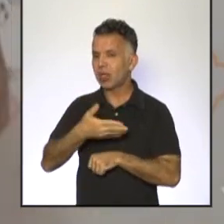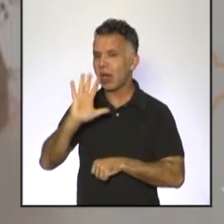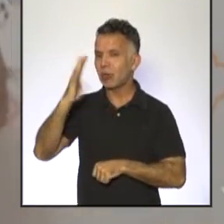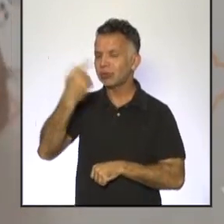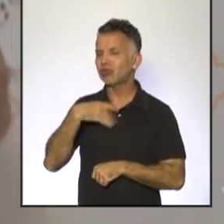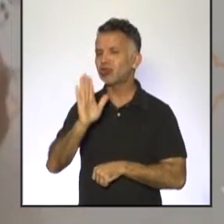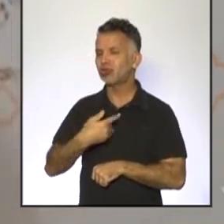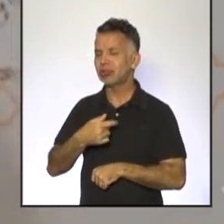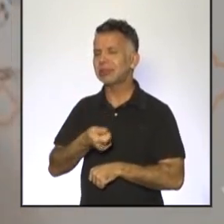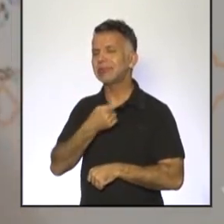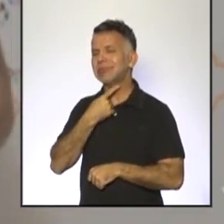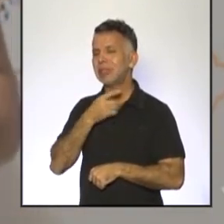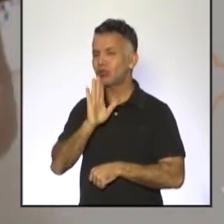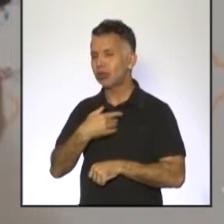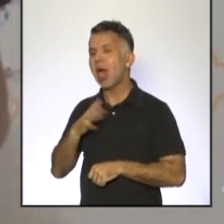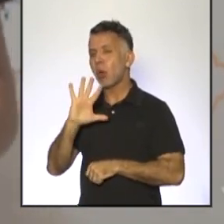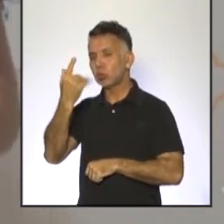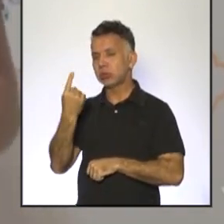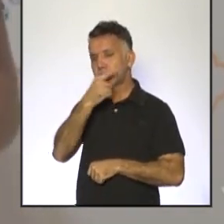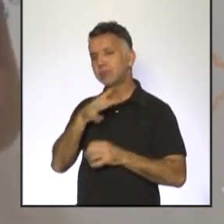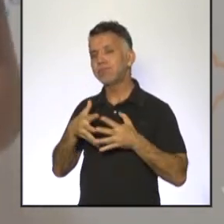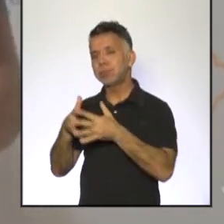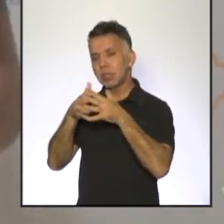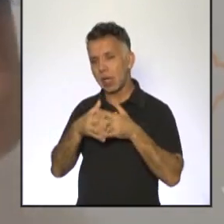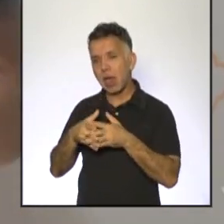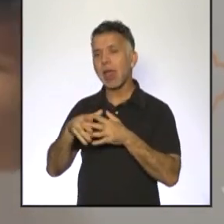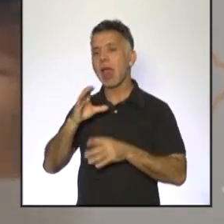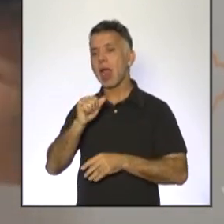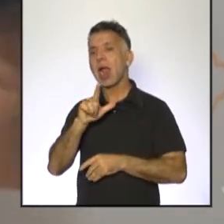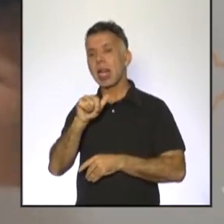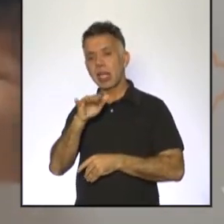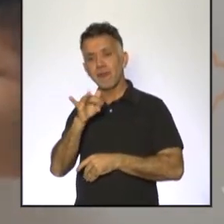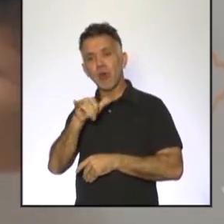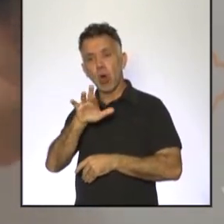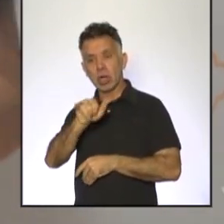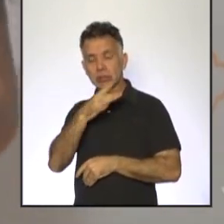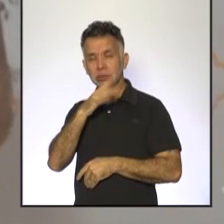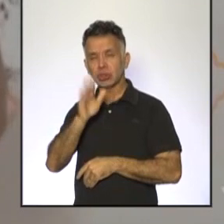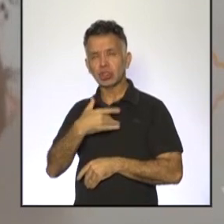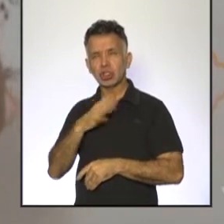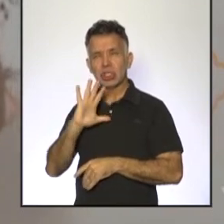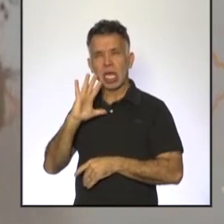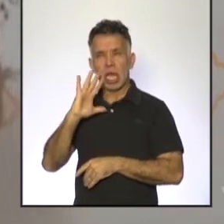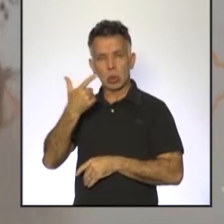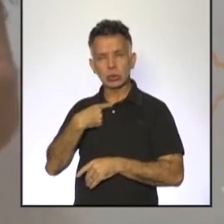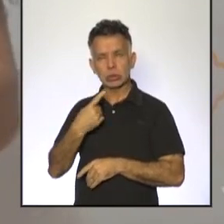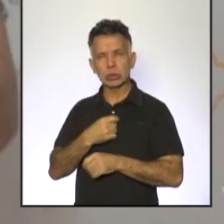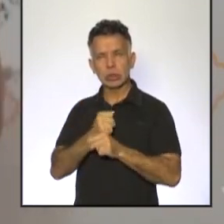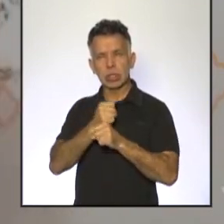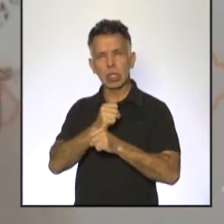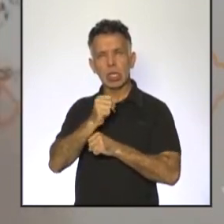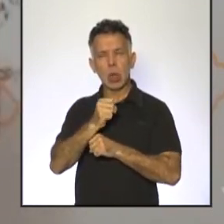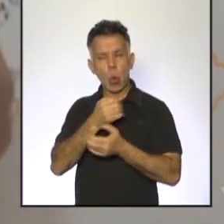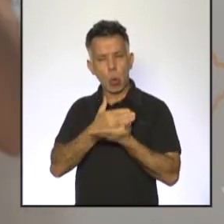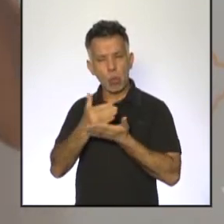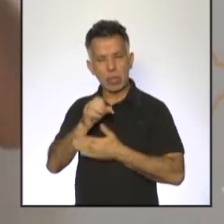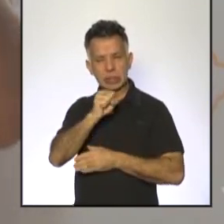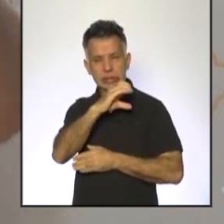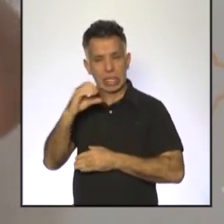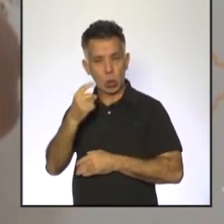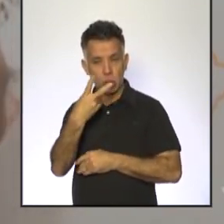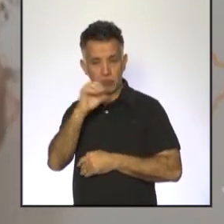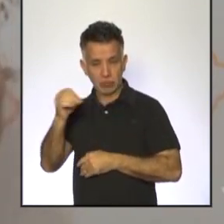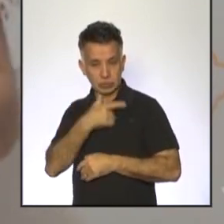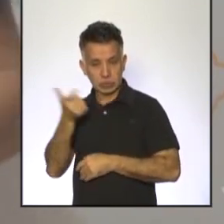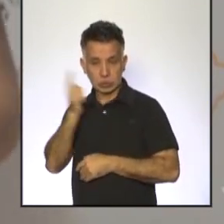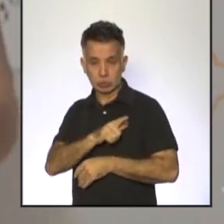de grandes proporções já chegou na Califórnia. Que é um terremoto que atingiu a Califórnia na primeira década do século XX, atingiu São Francisco